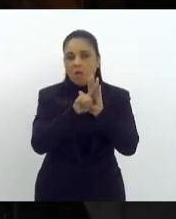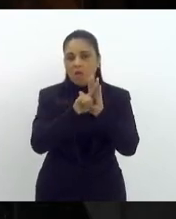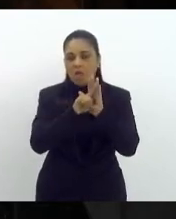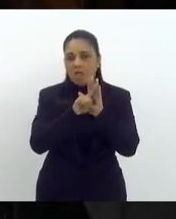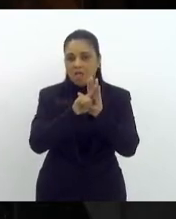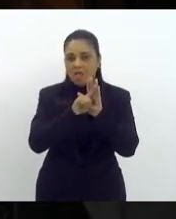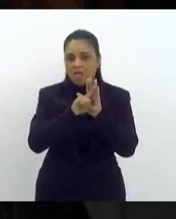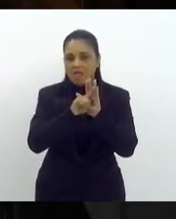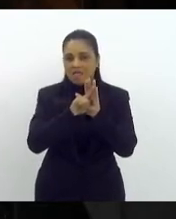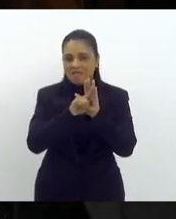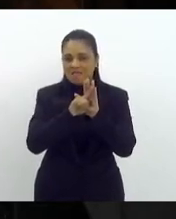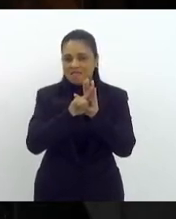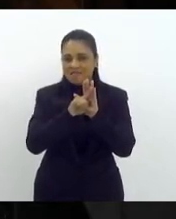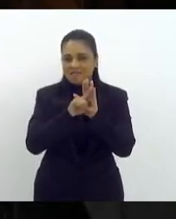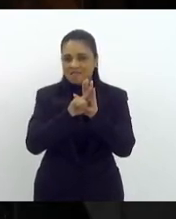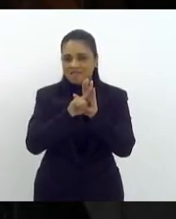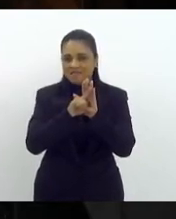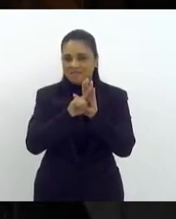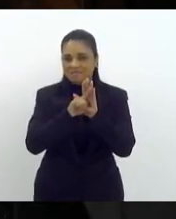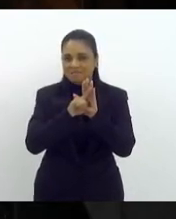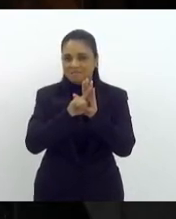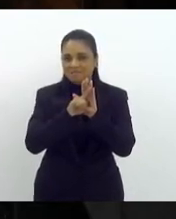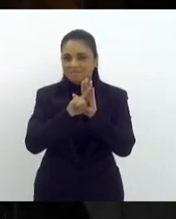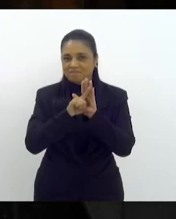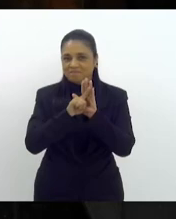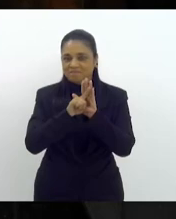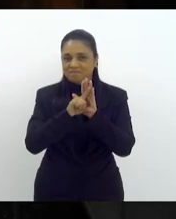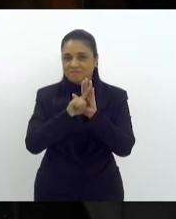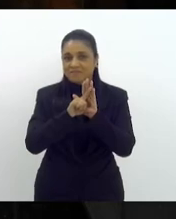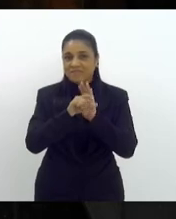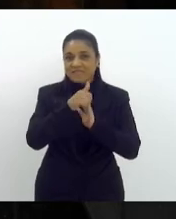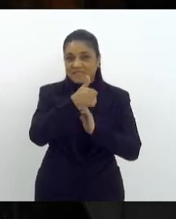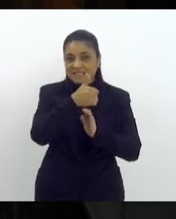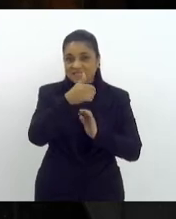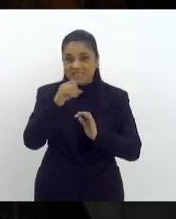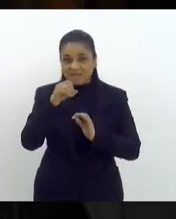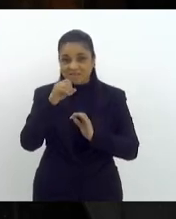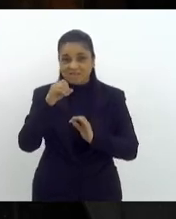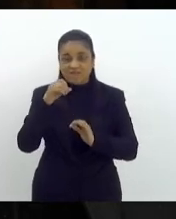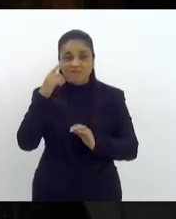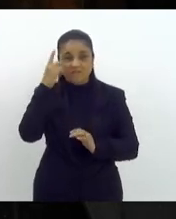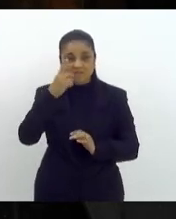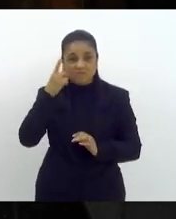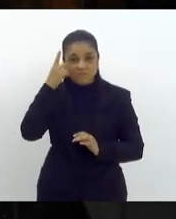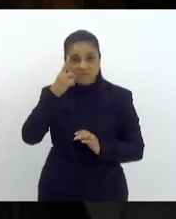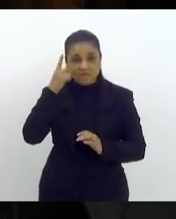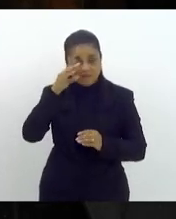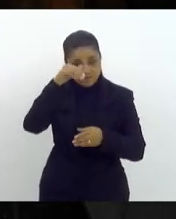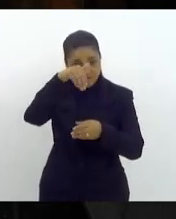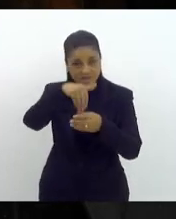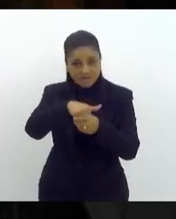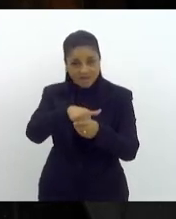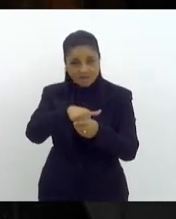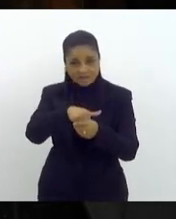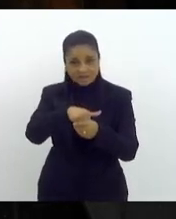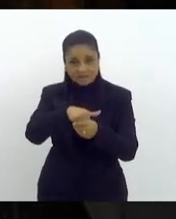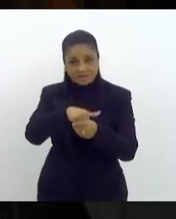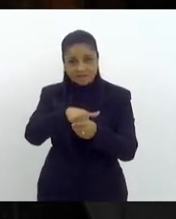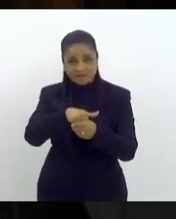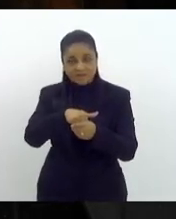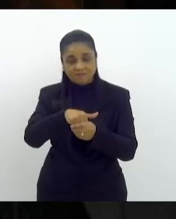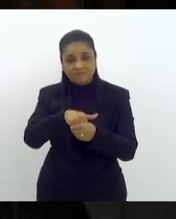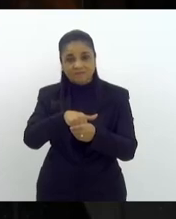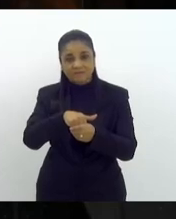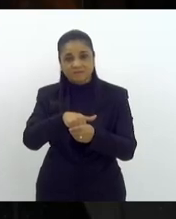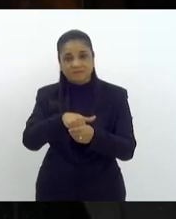colocando na sem mandatos deputados federais legitimamente eleitos como Dalton